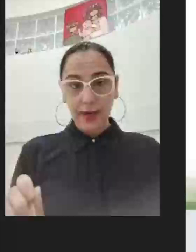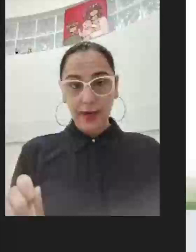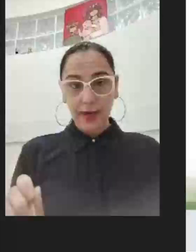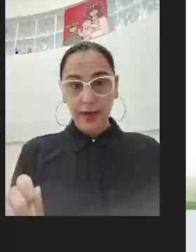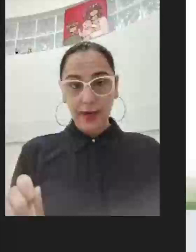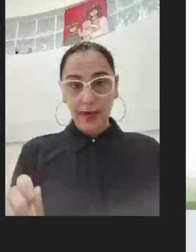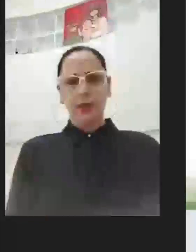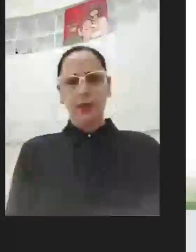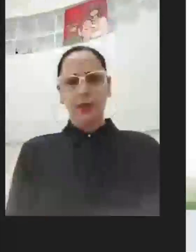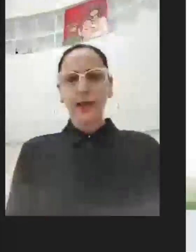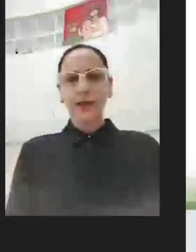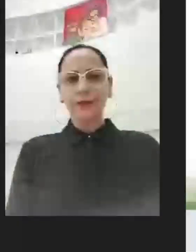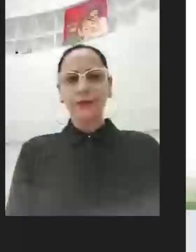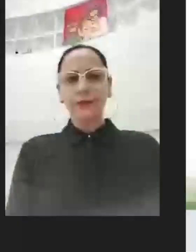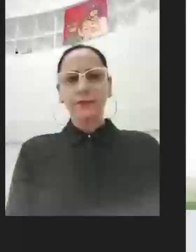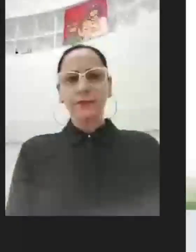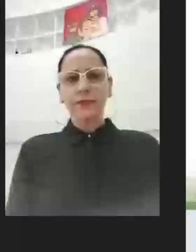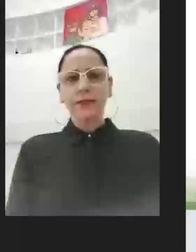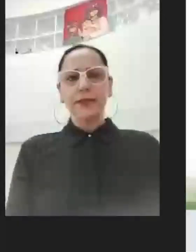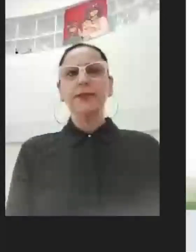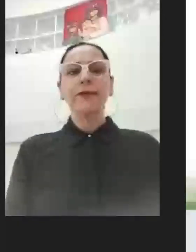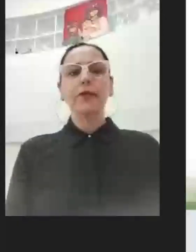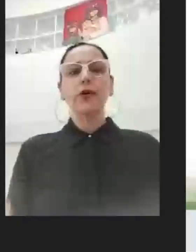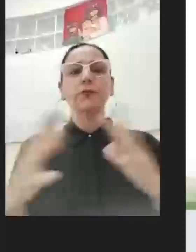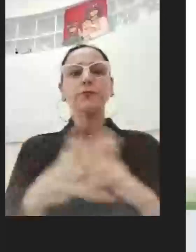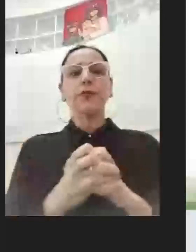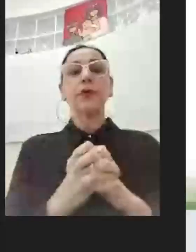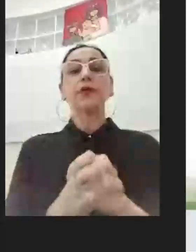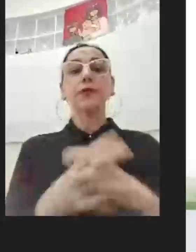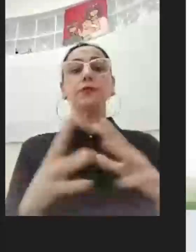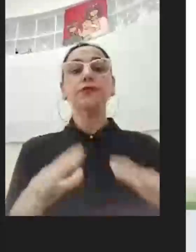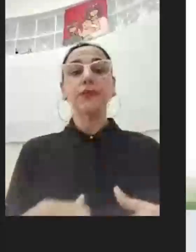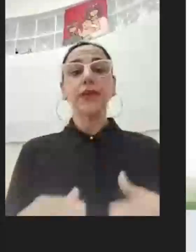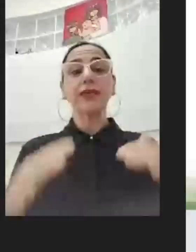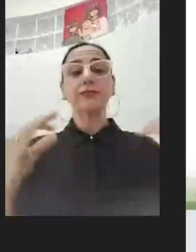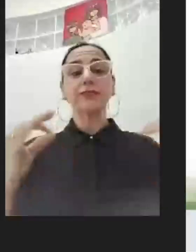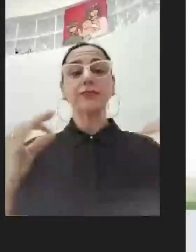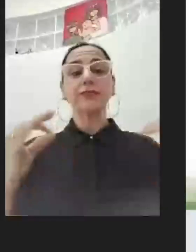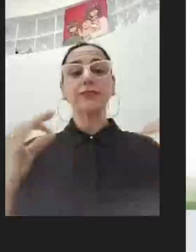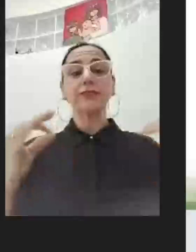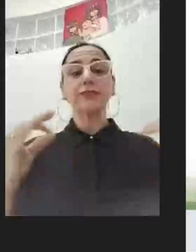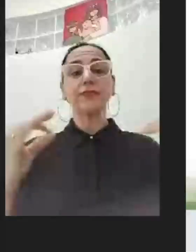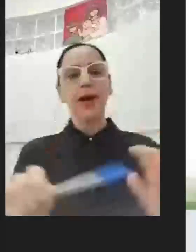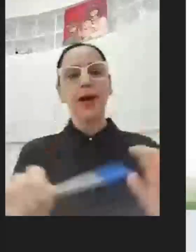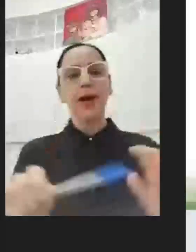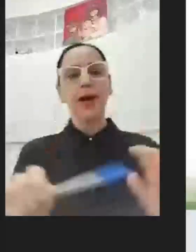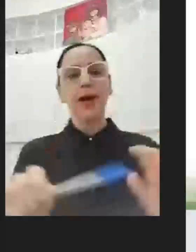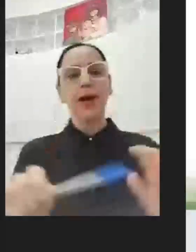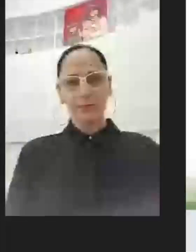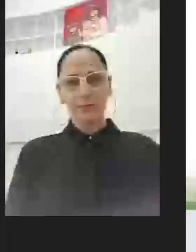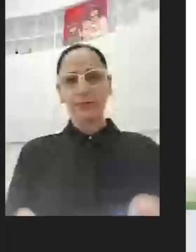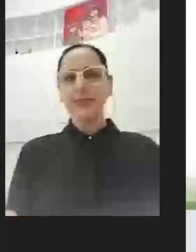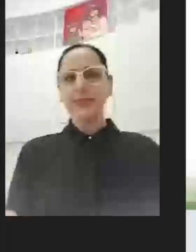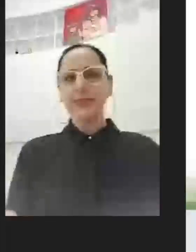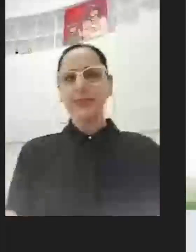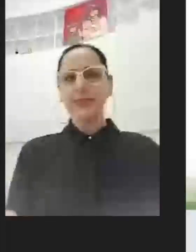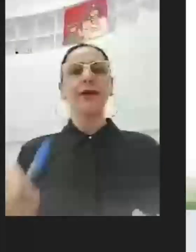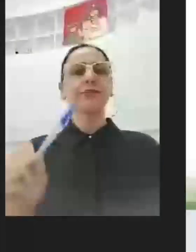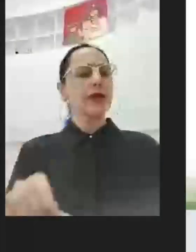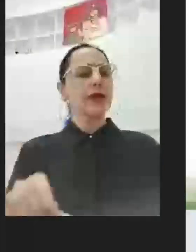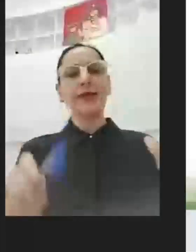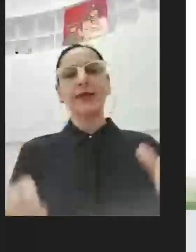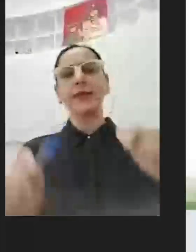pré-eclâmpsia, o médico atendeu ela e falou, nós vamos ter que fazer